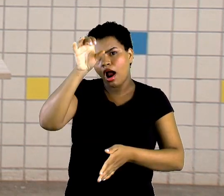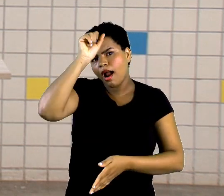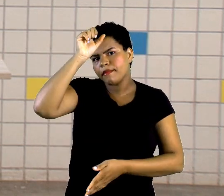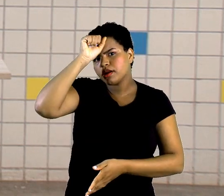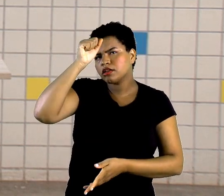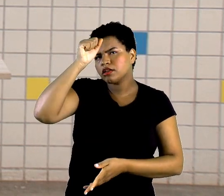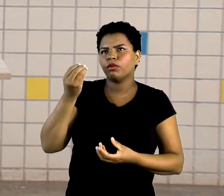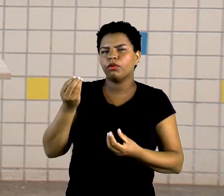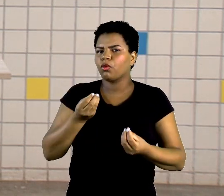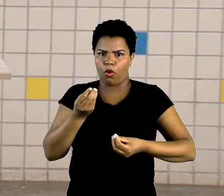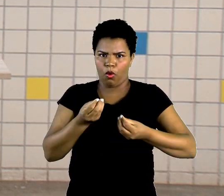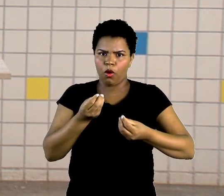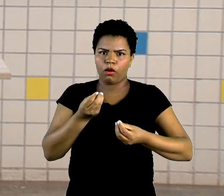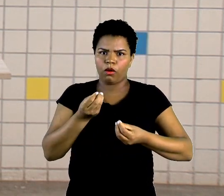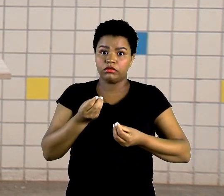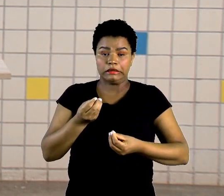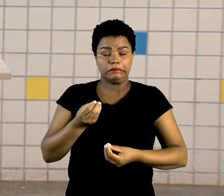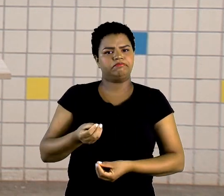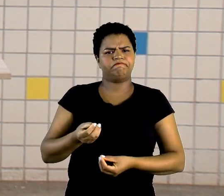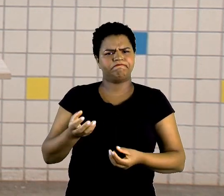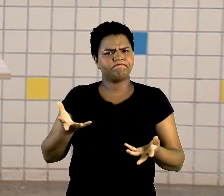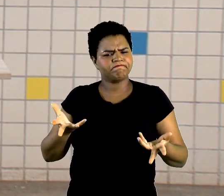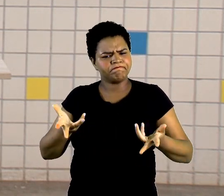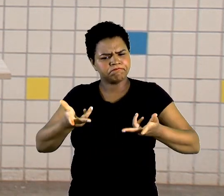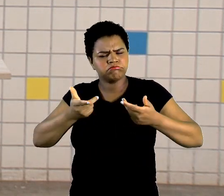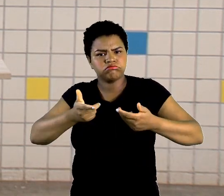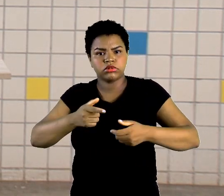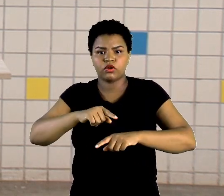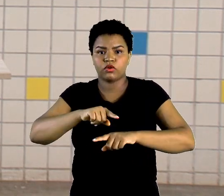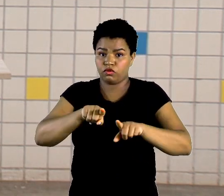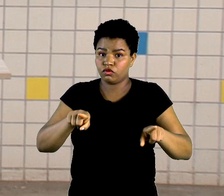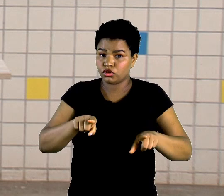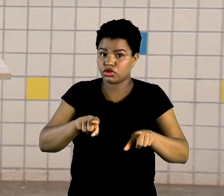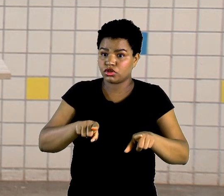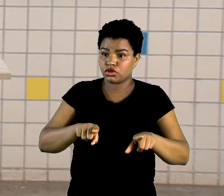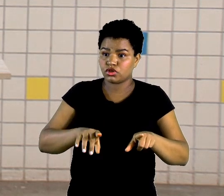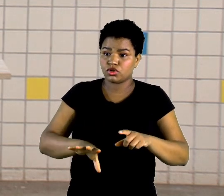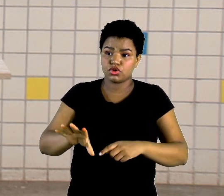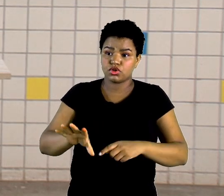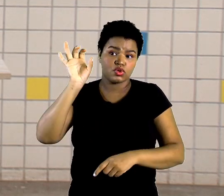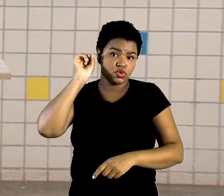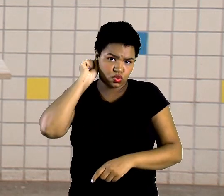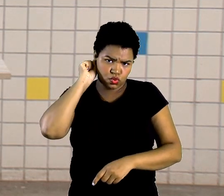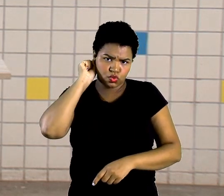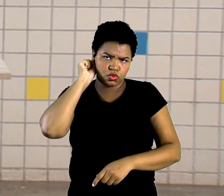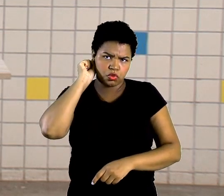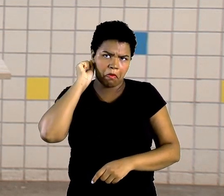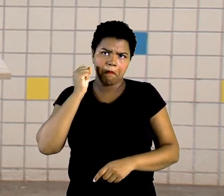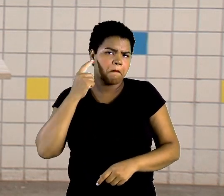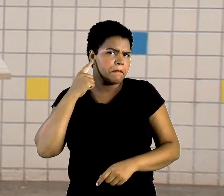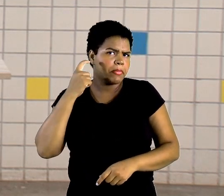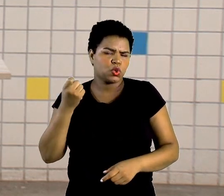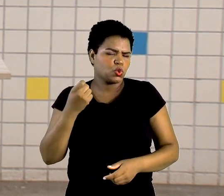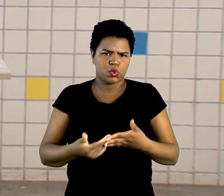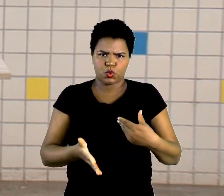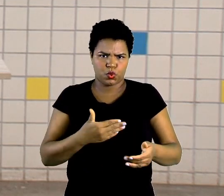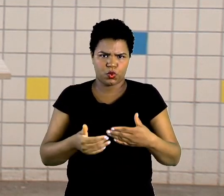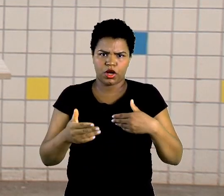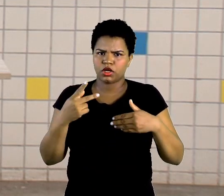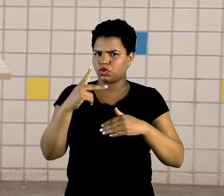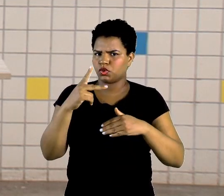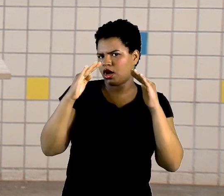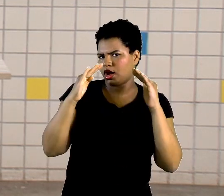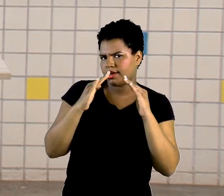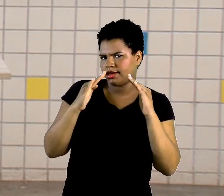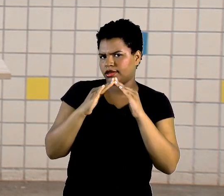que incrível! Você escuta algo, um barulho, aí na sua